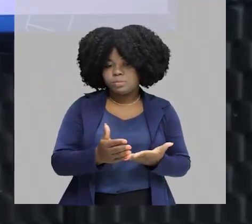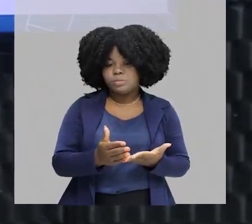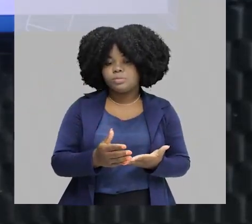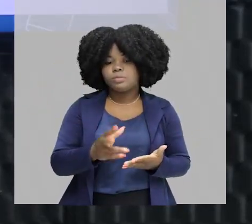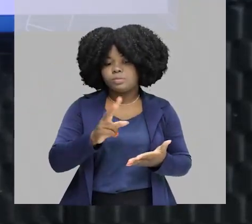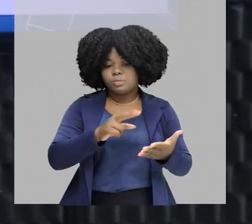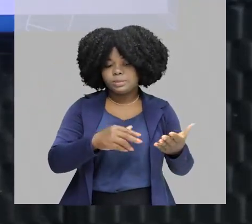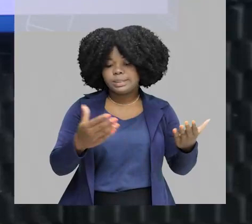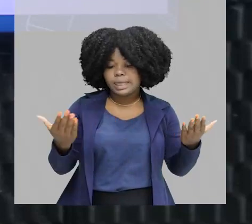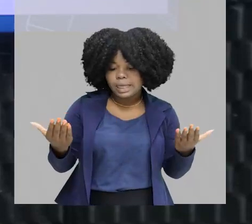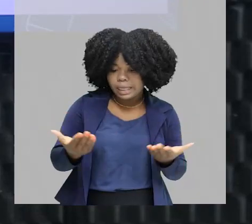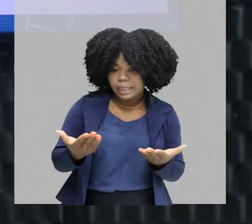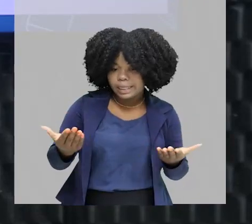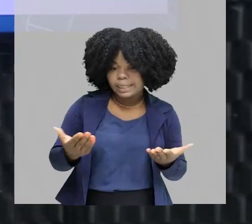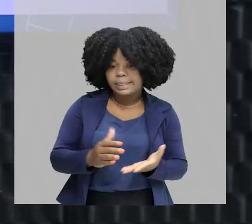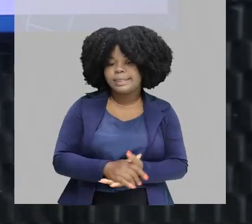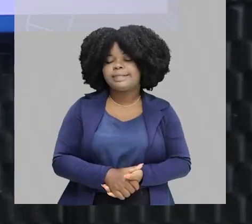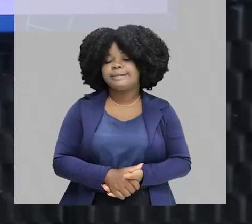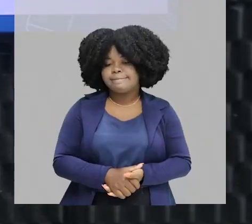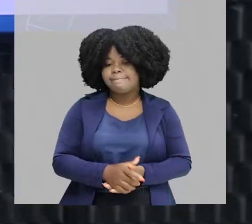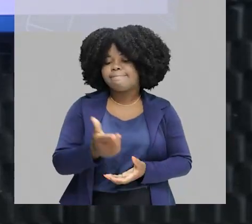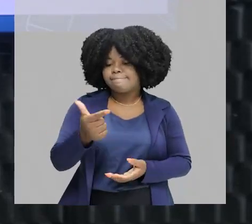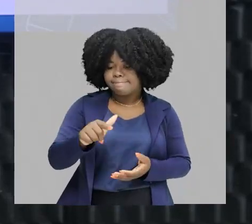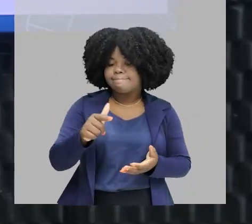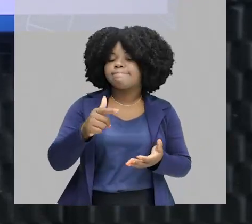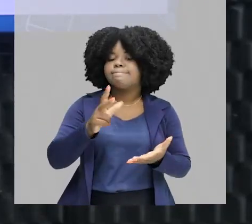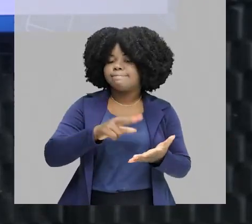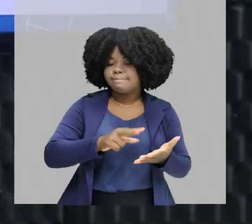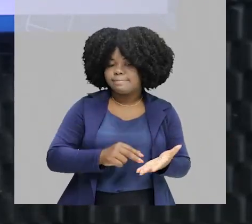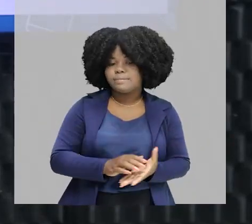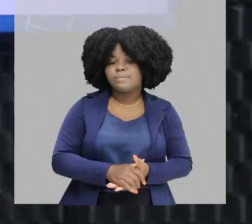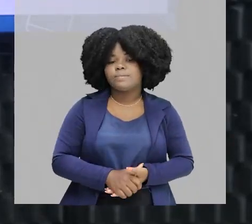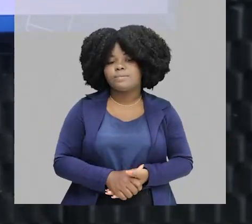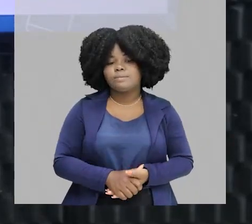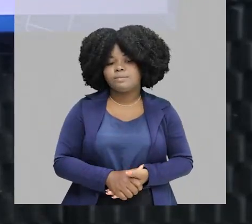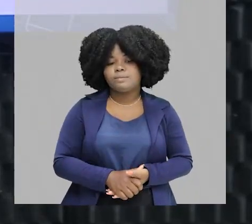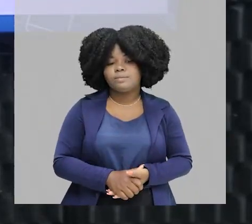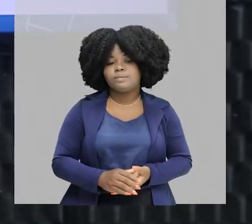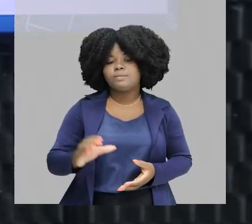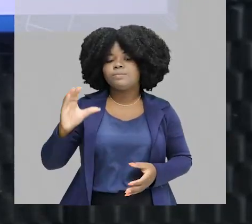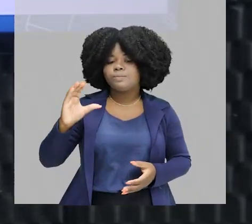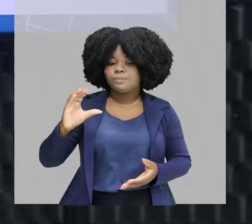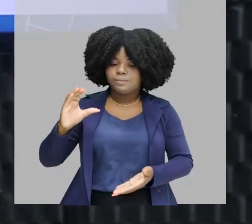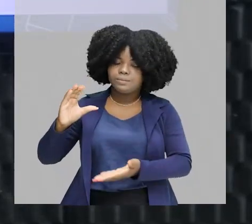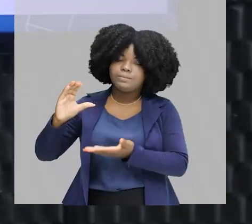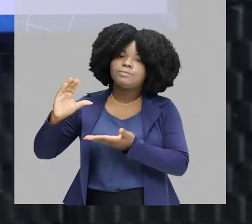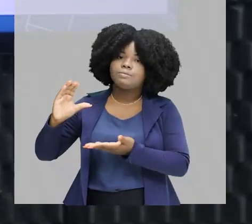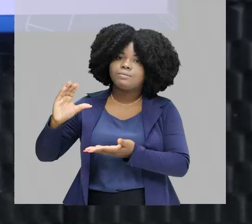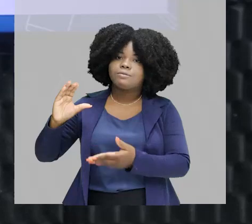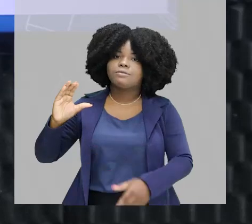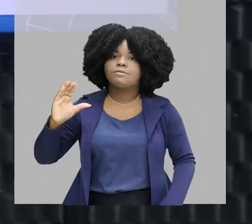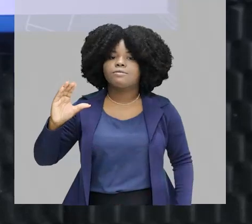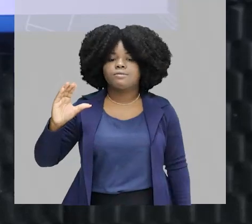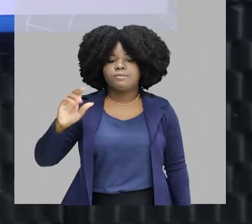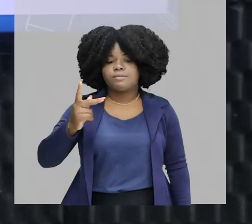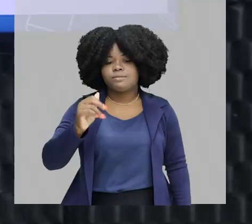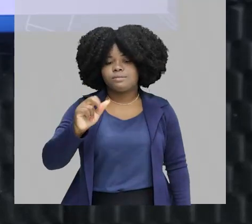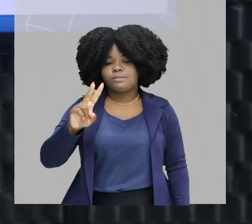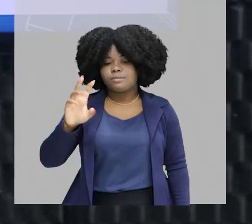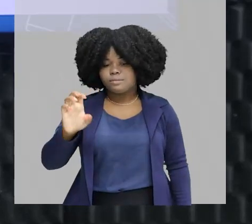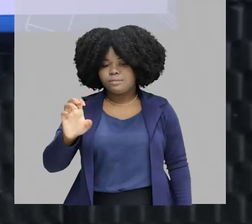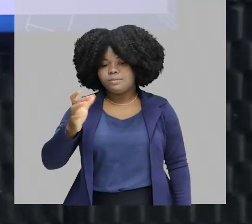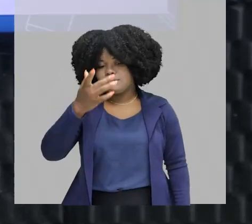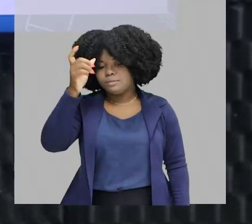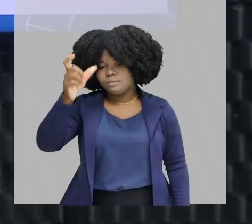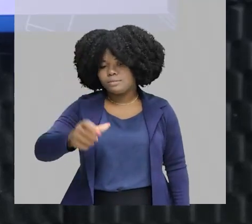e agora, que é now, eu continuo lendo. Então, eu vou ter letra C, have, porque o meu sujeito é